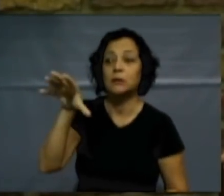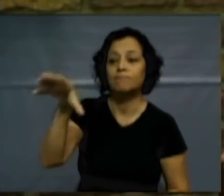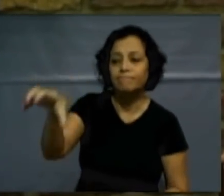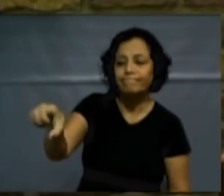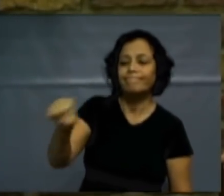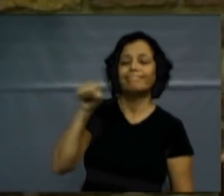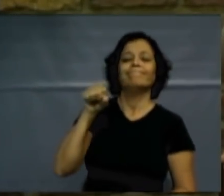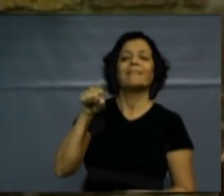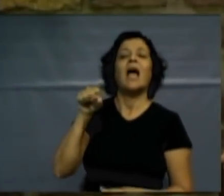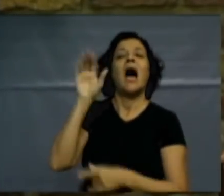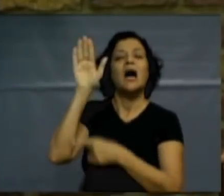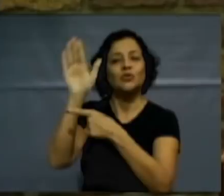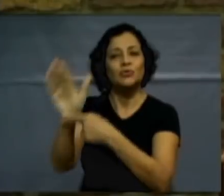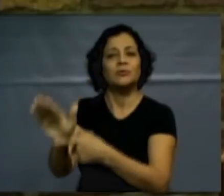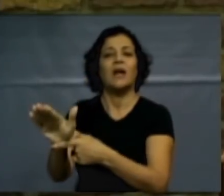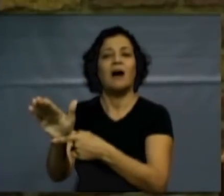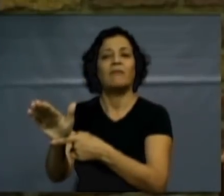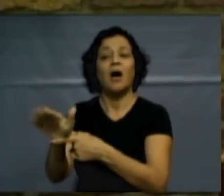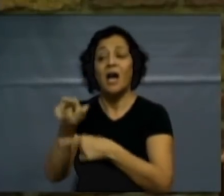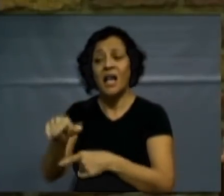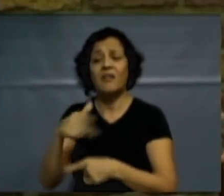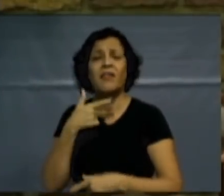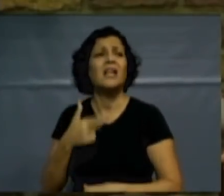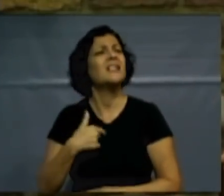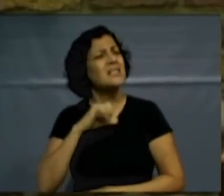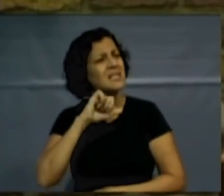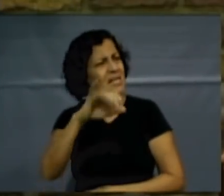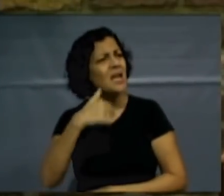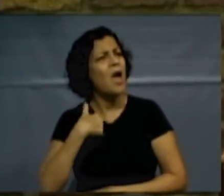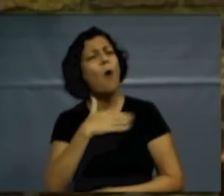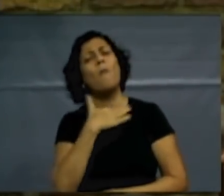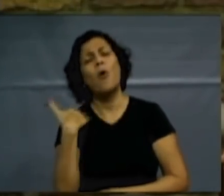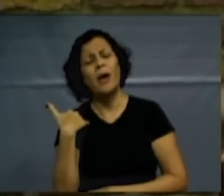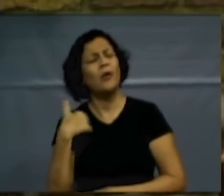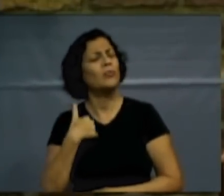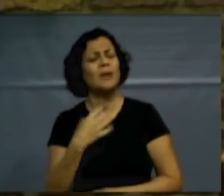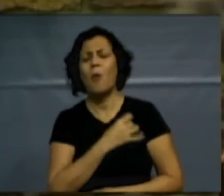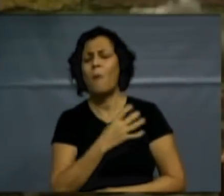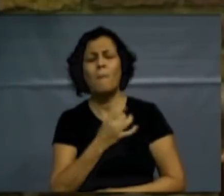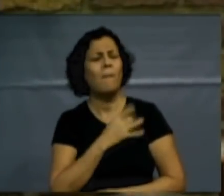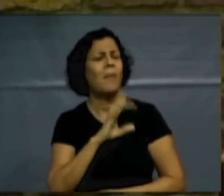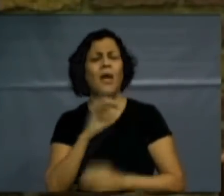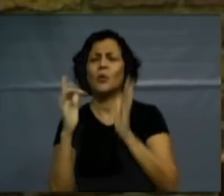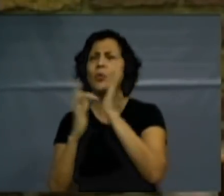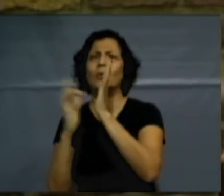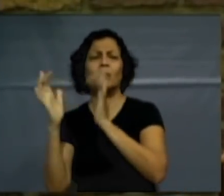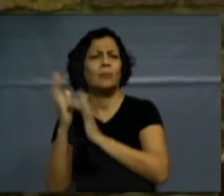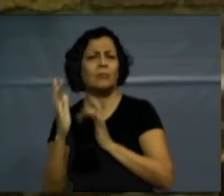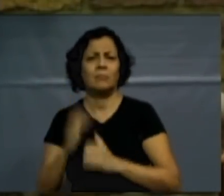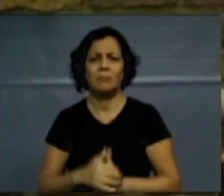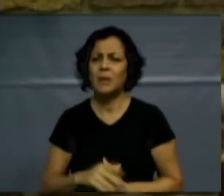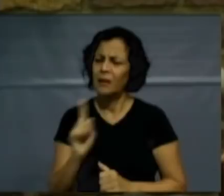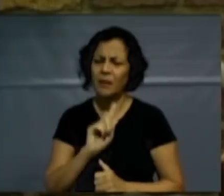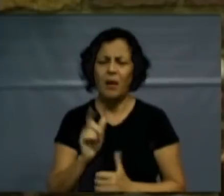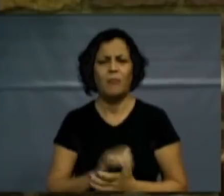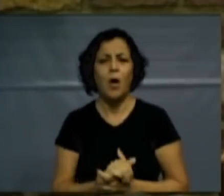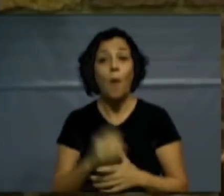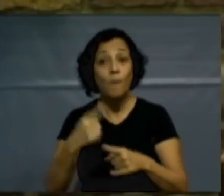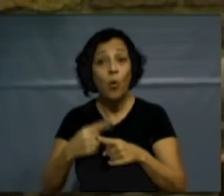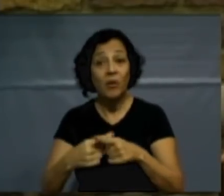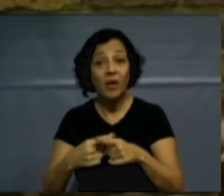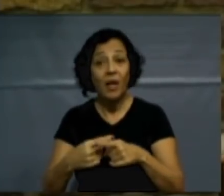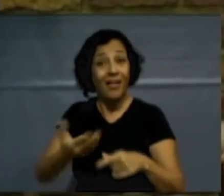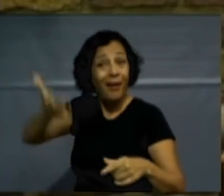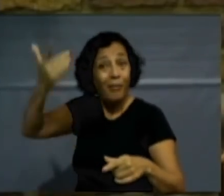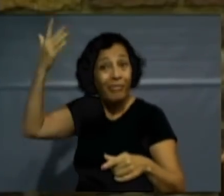de Jesus. E a gente tem medo de morrer. Já se foi o tempo, meus irmãos, que se cortavam a cabeça, se jogavam os cristãos para